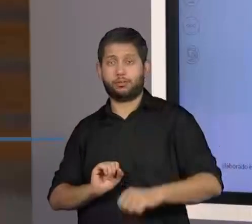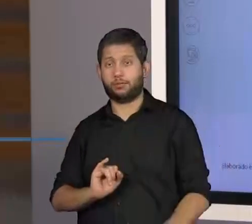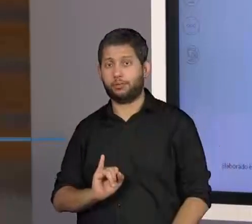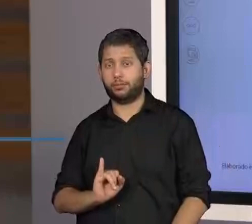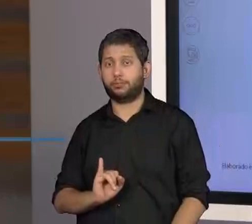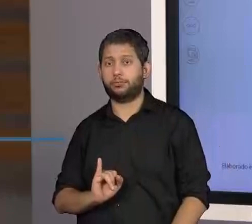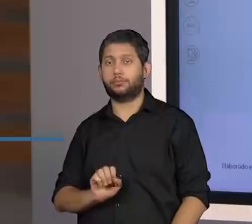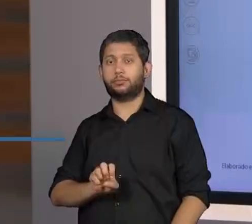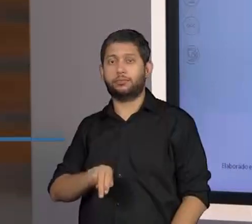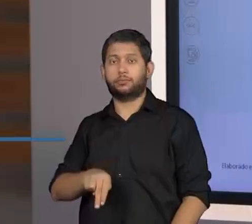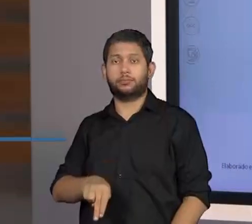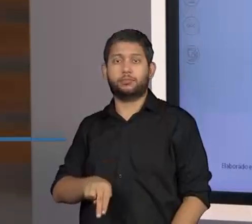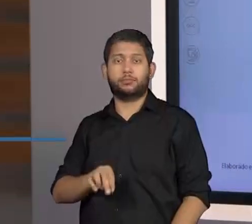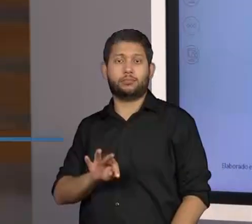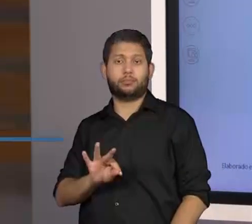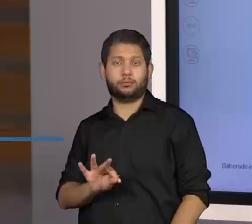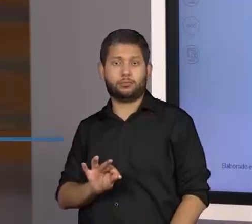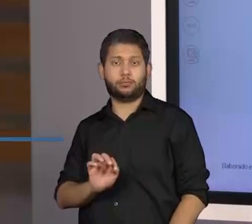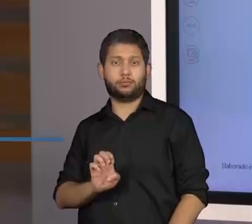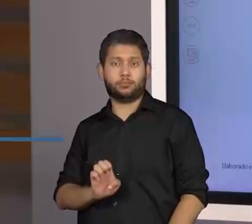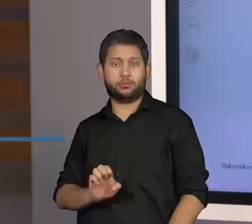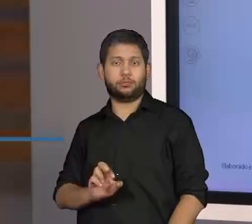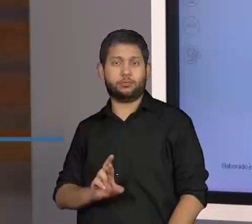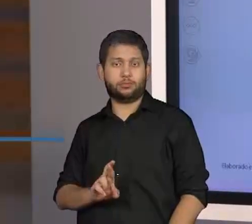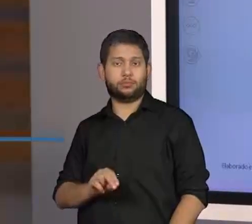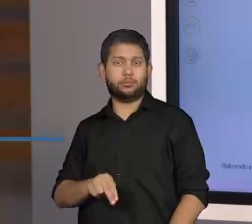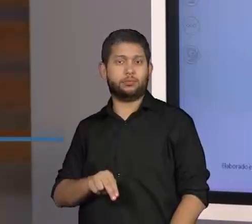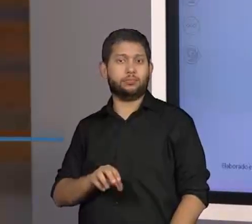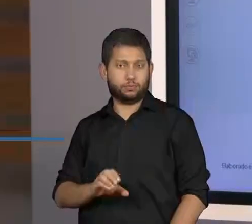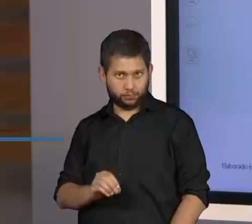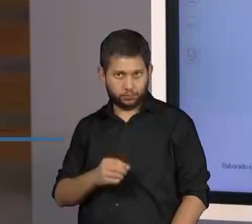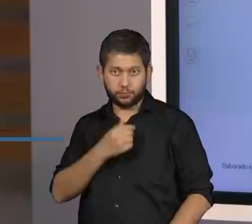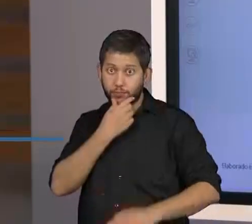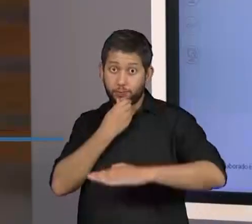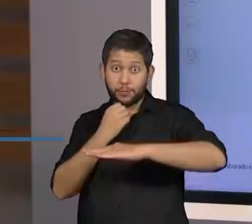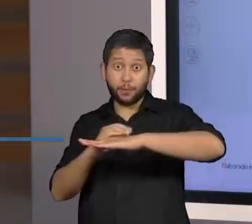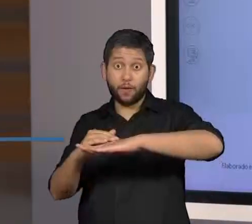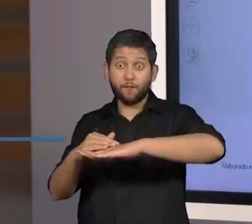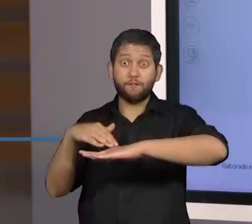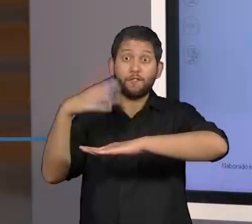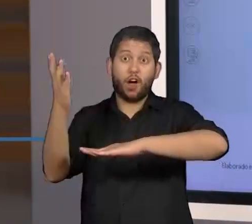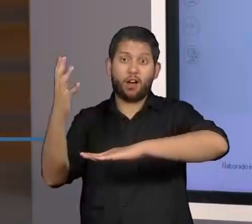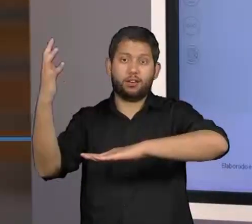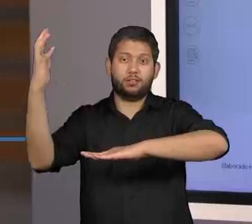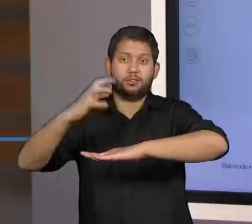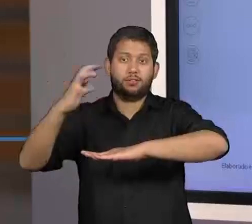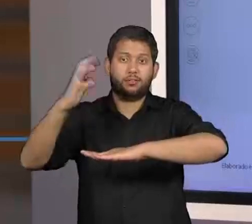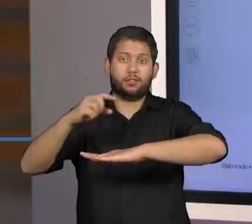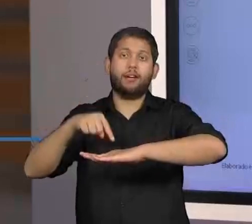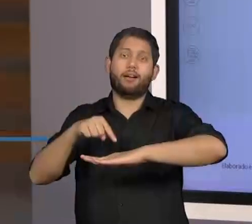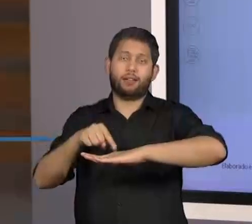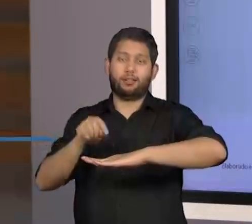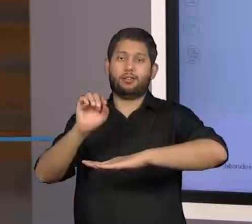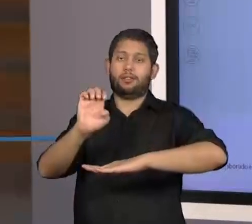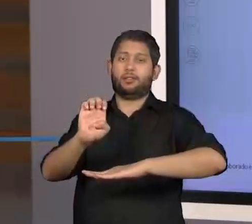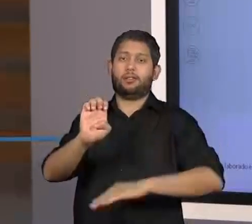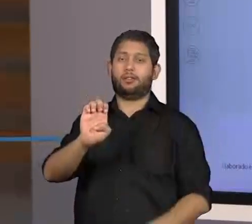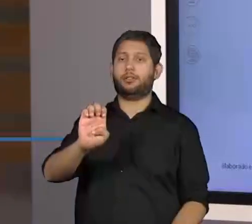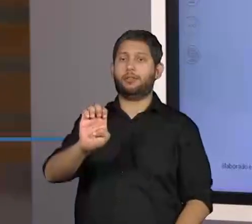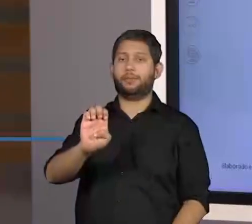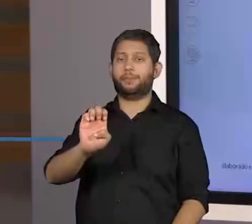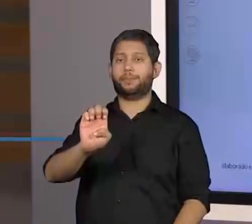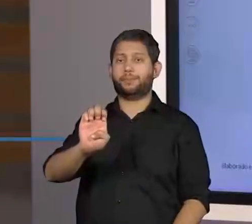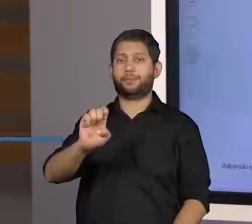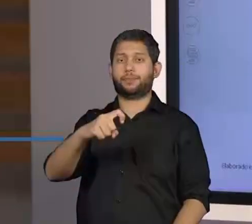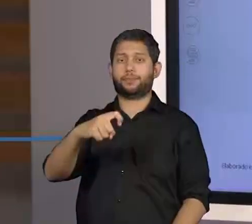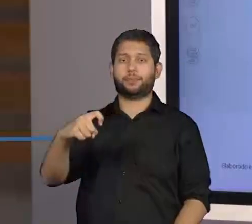que acontece que não é dentro da Terra, nas camadas anteriores. É fora, é externo, tá bom?